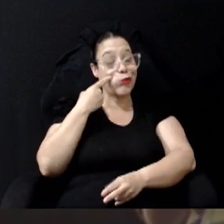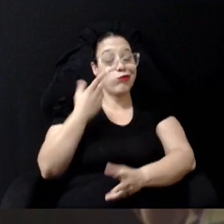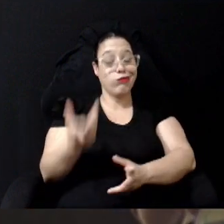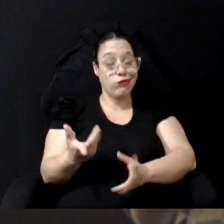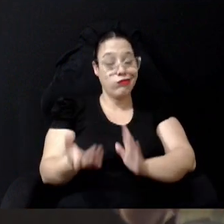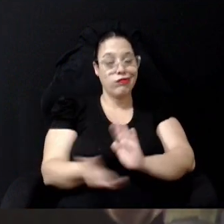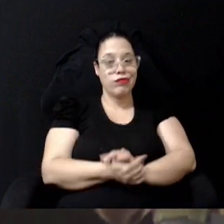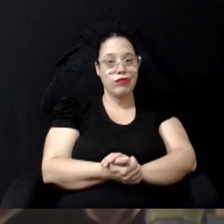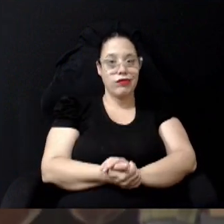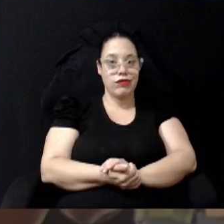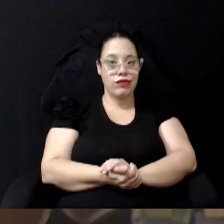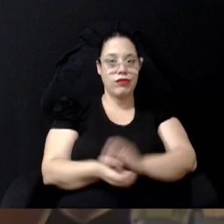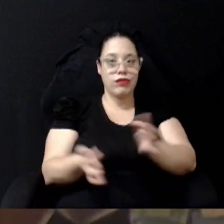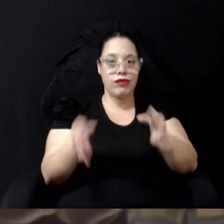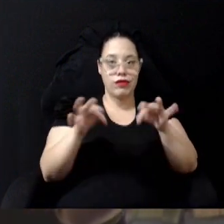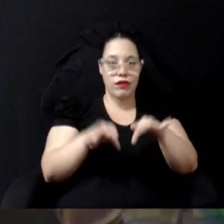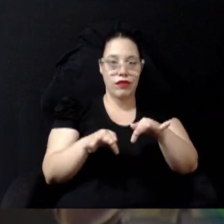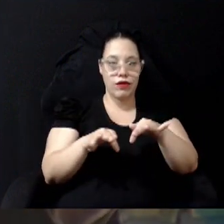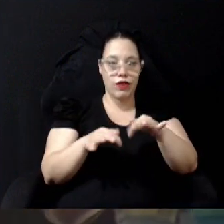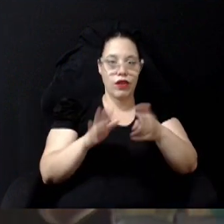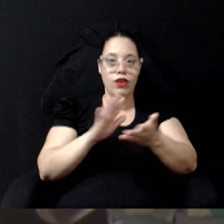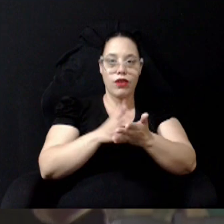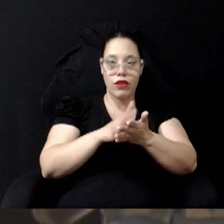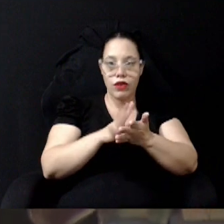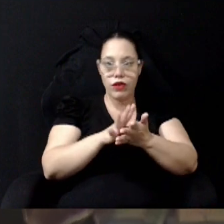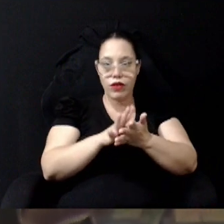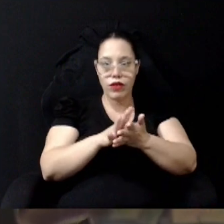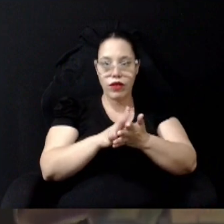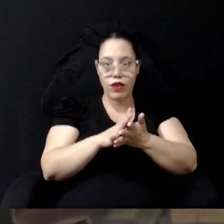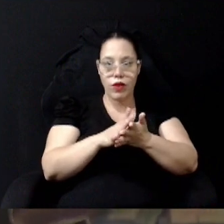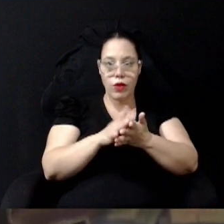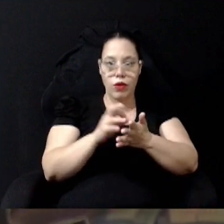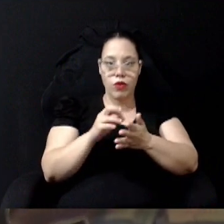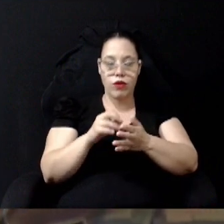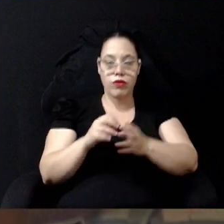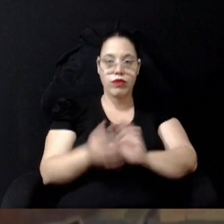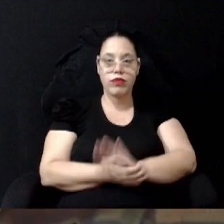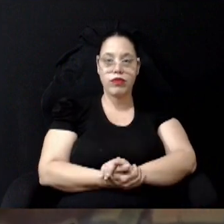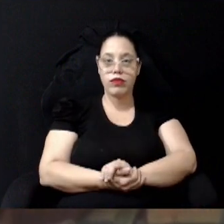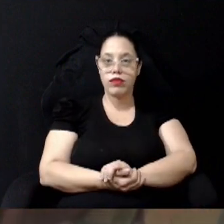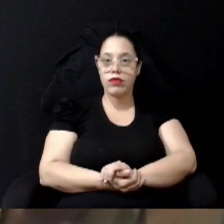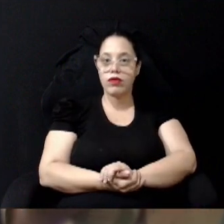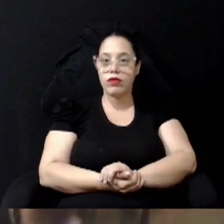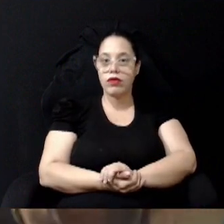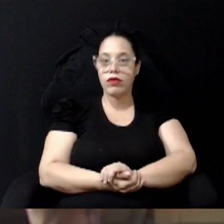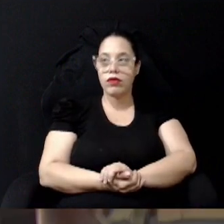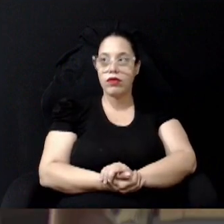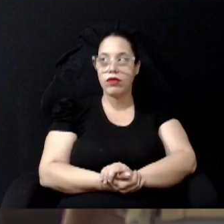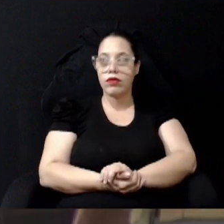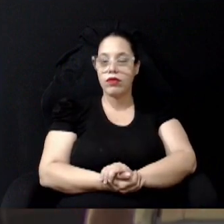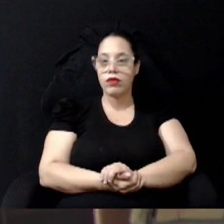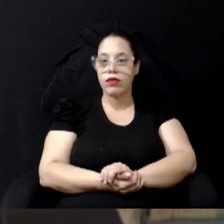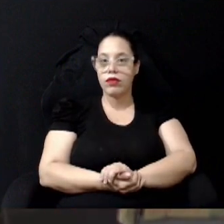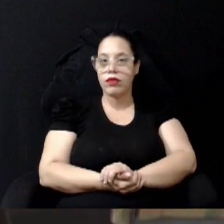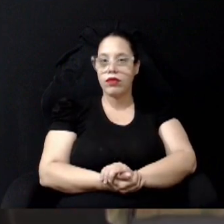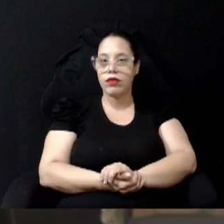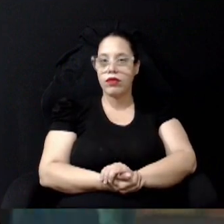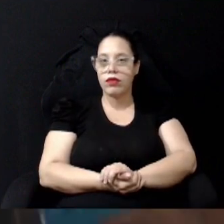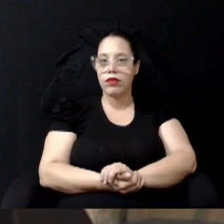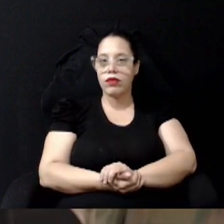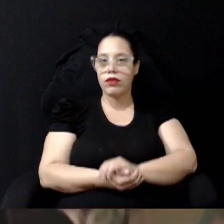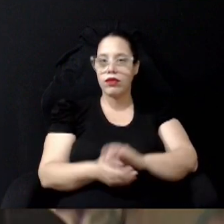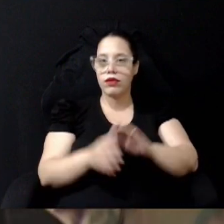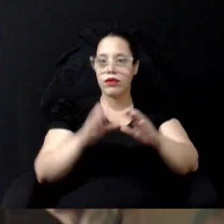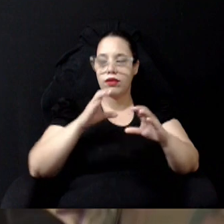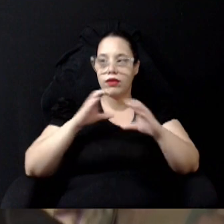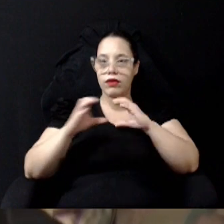concluir com uma cantiga do samba de bumbo, que diz assim: Sou cantadeira, cordelista